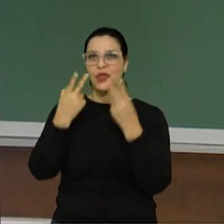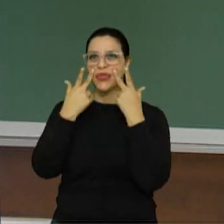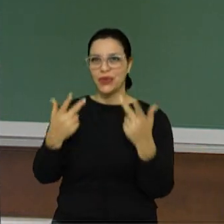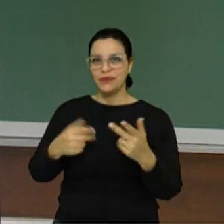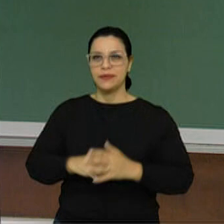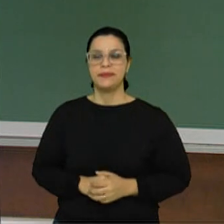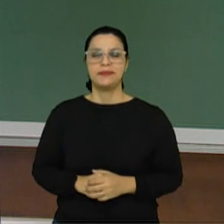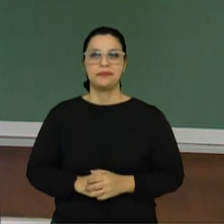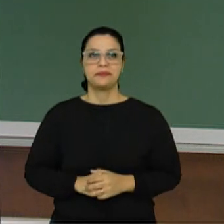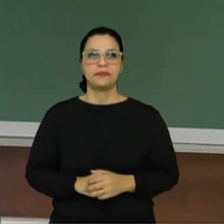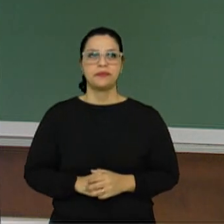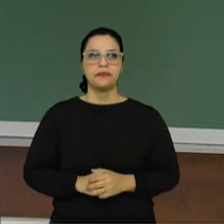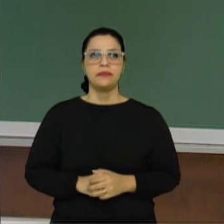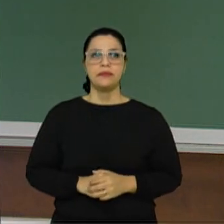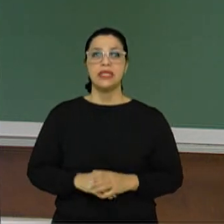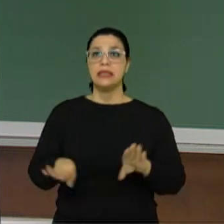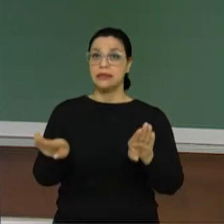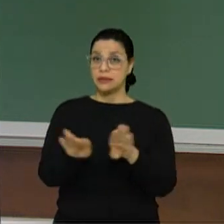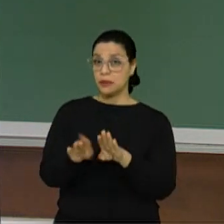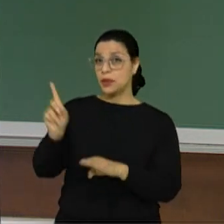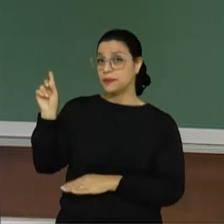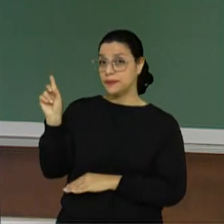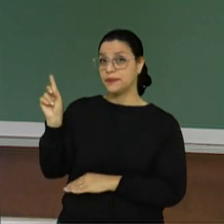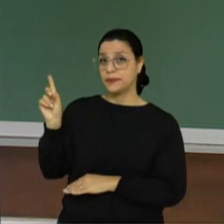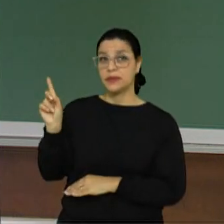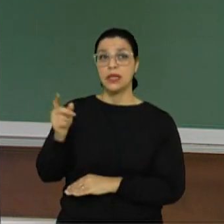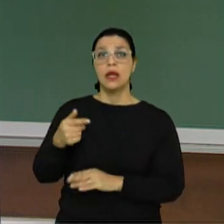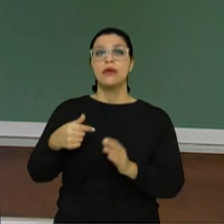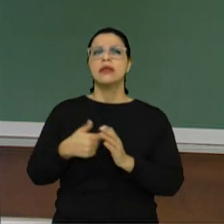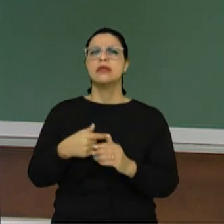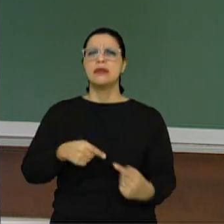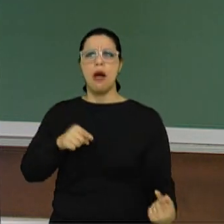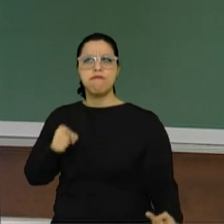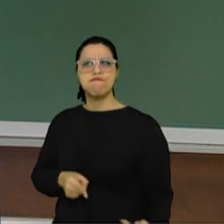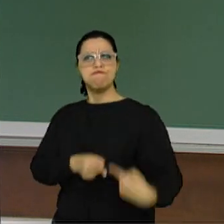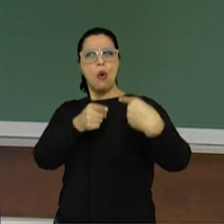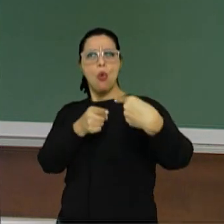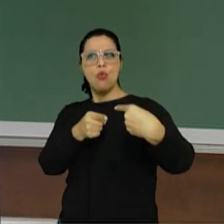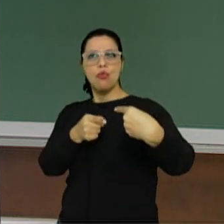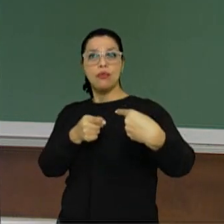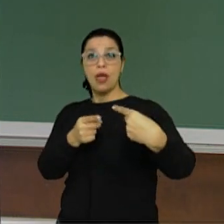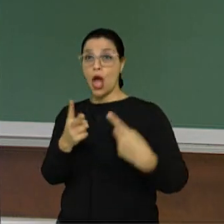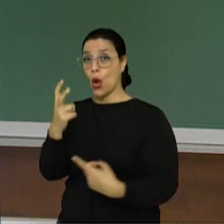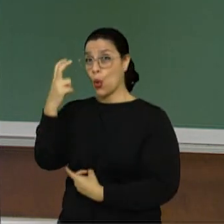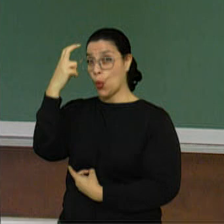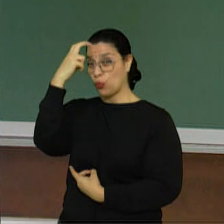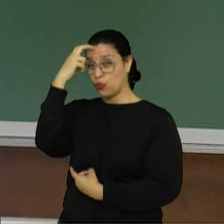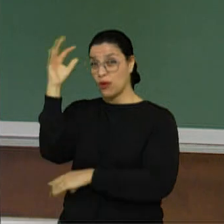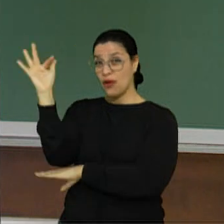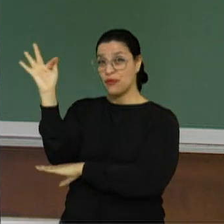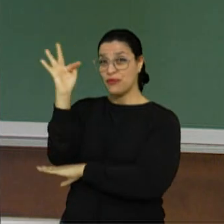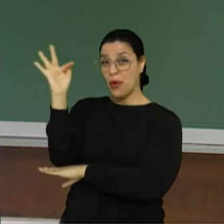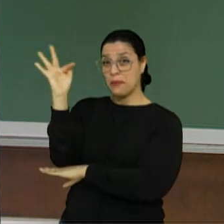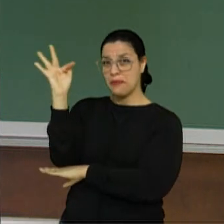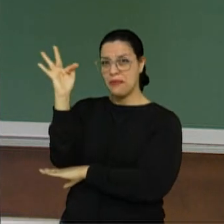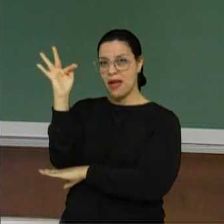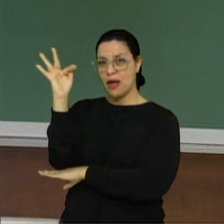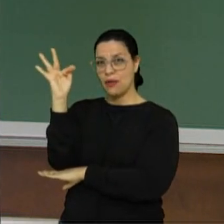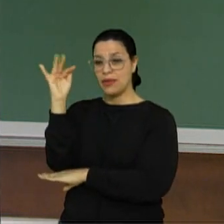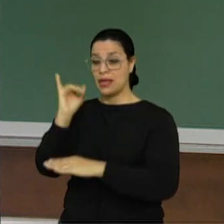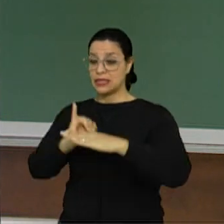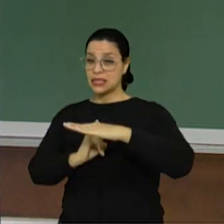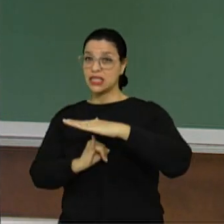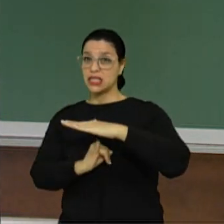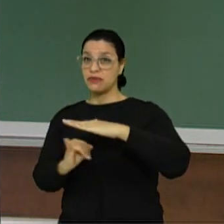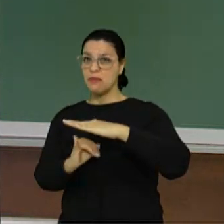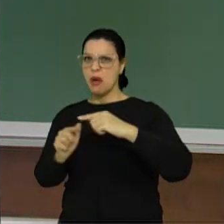inovação. Outra característica, eles confrontavam a cultura formal da época. Já podemos perceber, porque